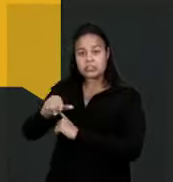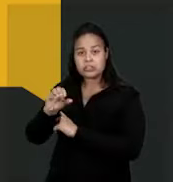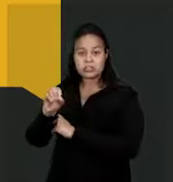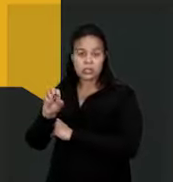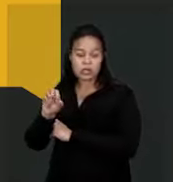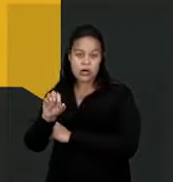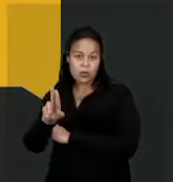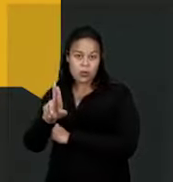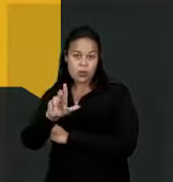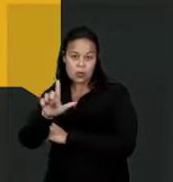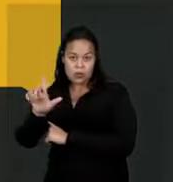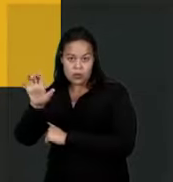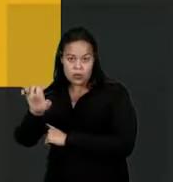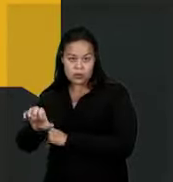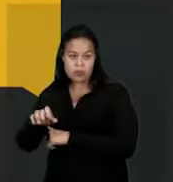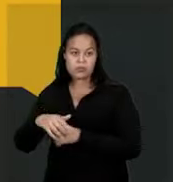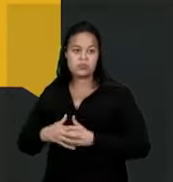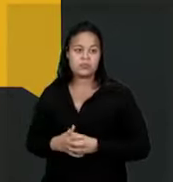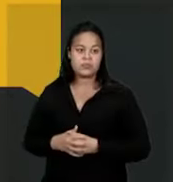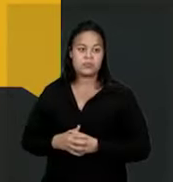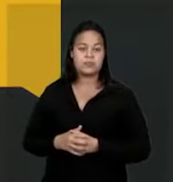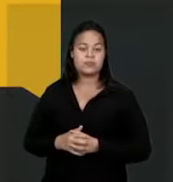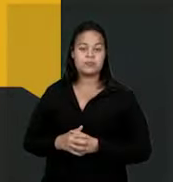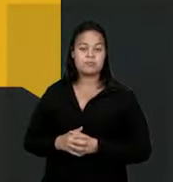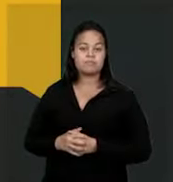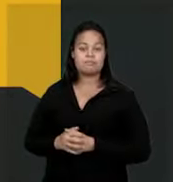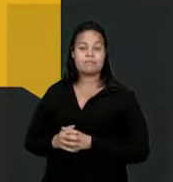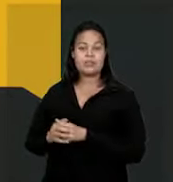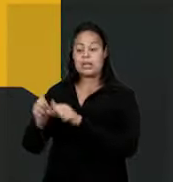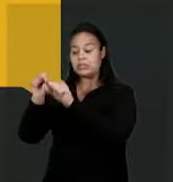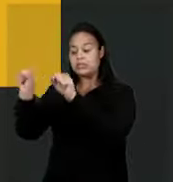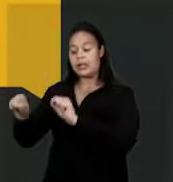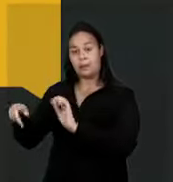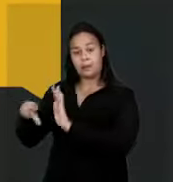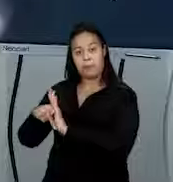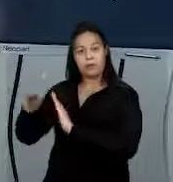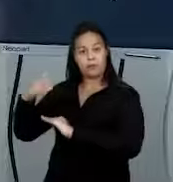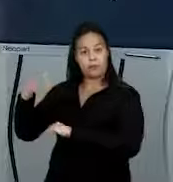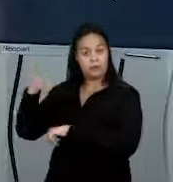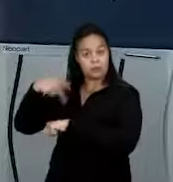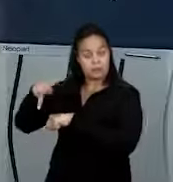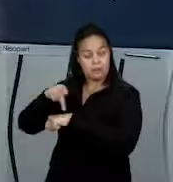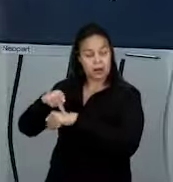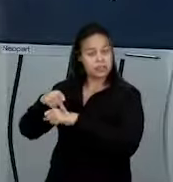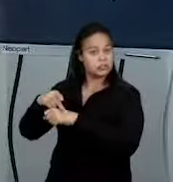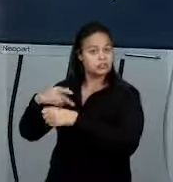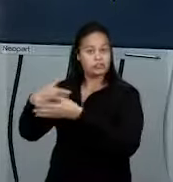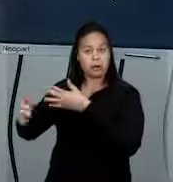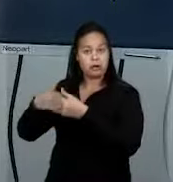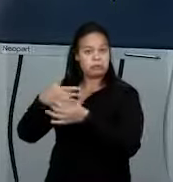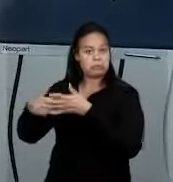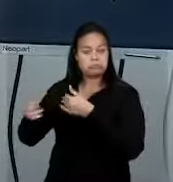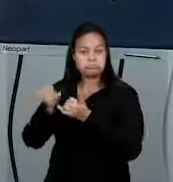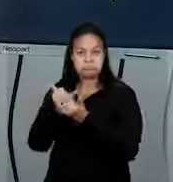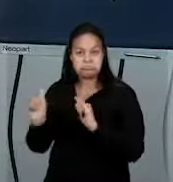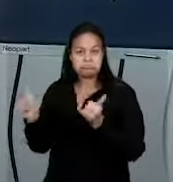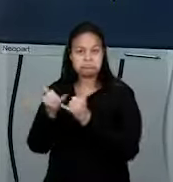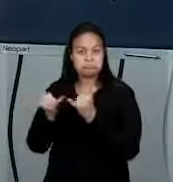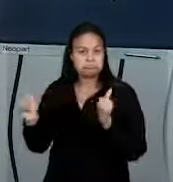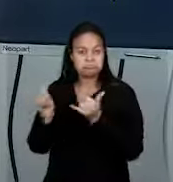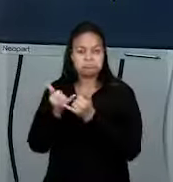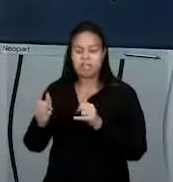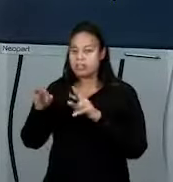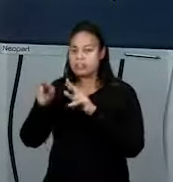Na verdade, joule é a unidade no sistema internacional para qualquer tipo de energia. Então, não poderia